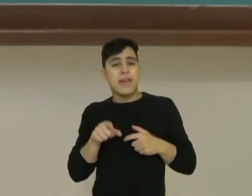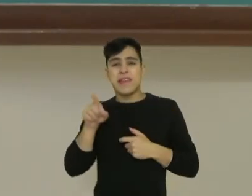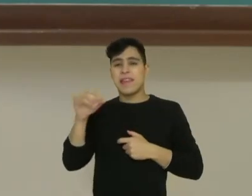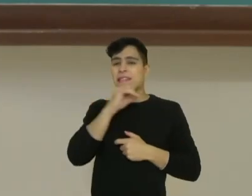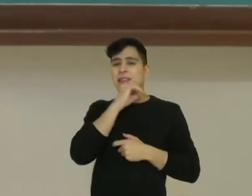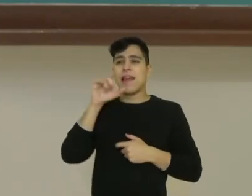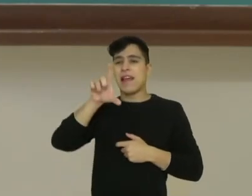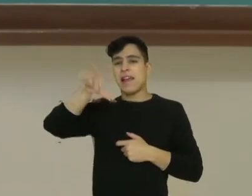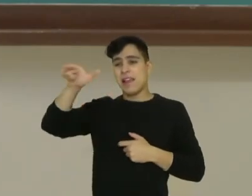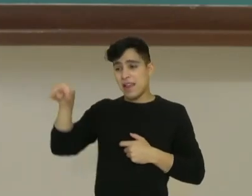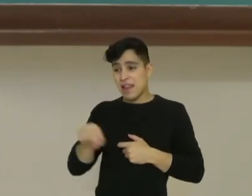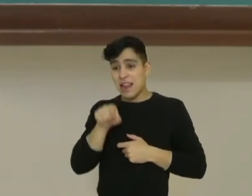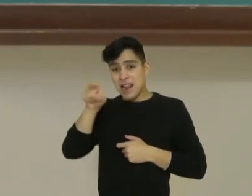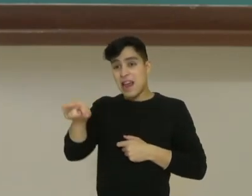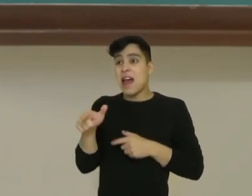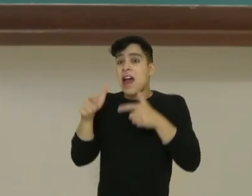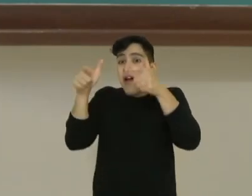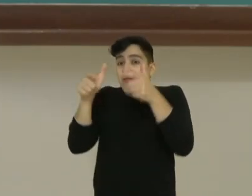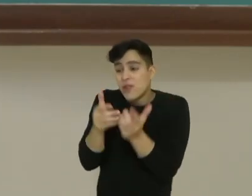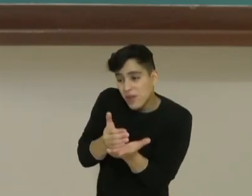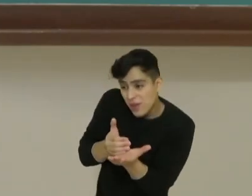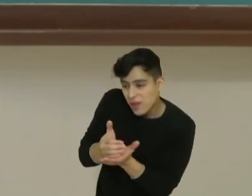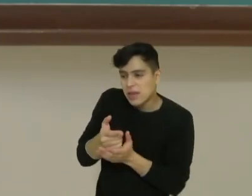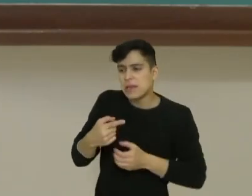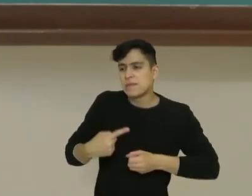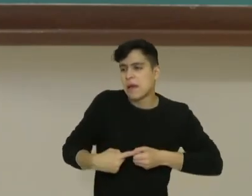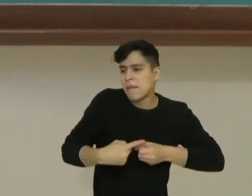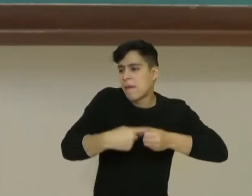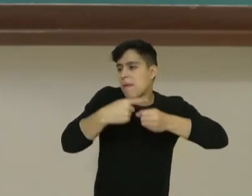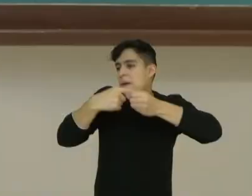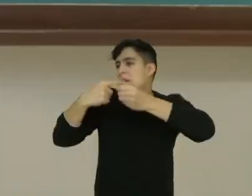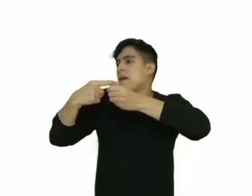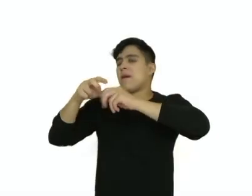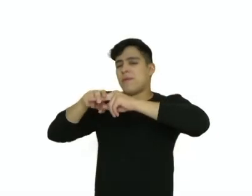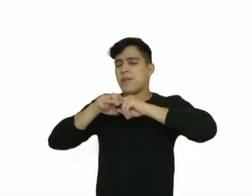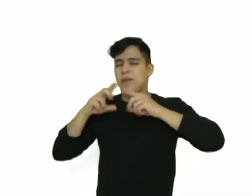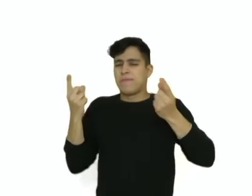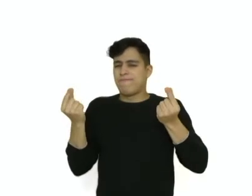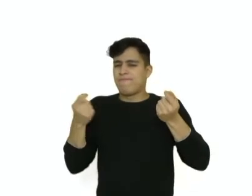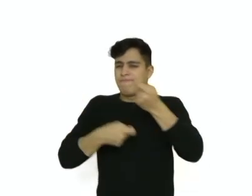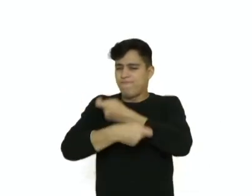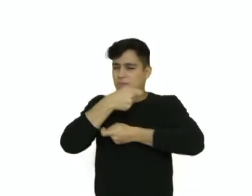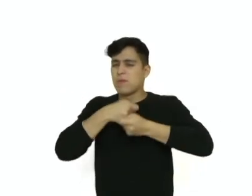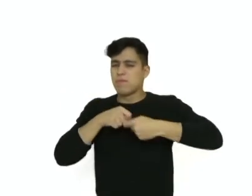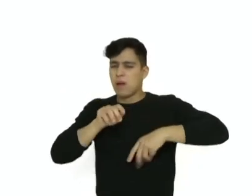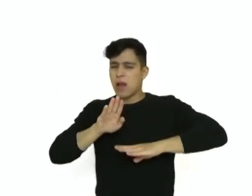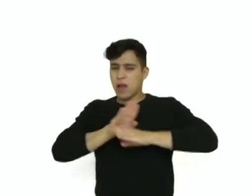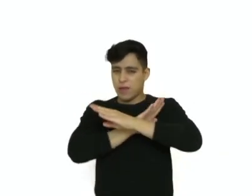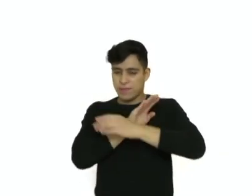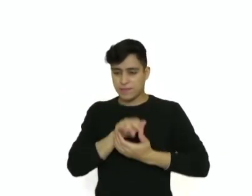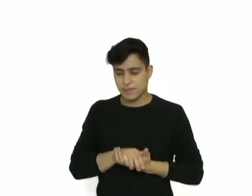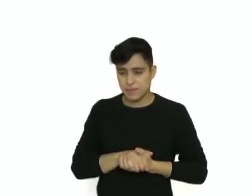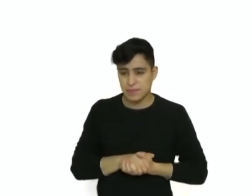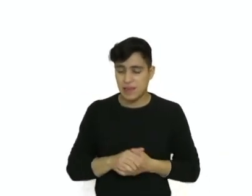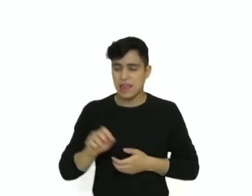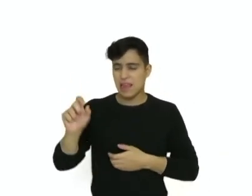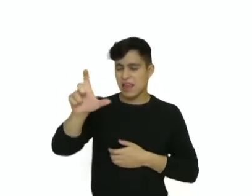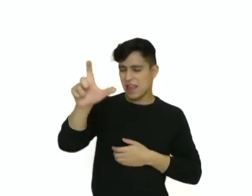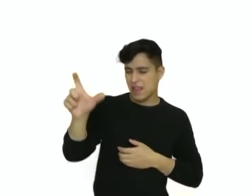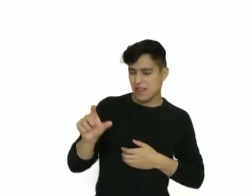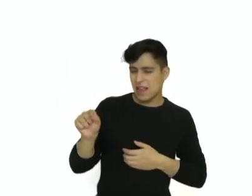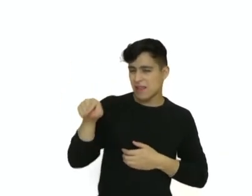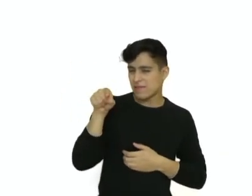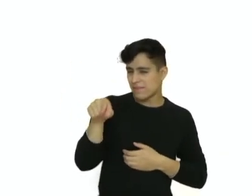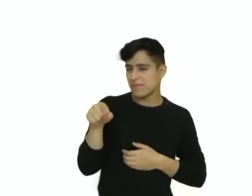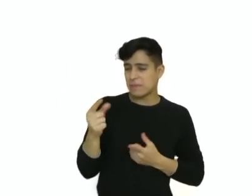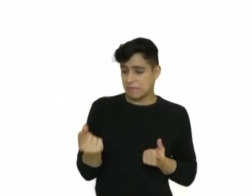as primeiras cidades, né, com o Renascimento comercial e urbano. A riqueza da península possibilitou o surgimento